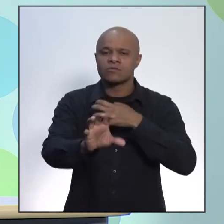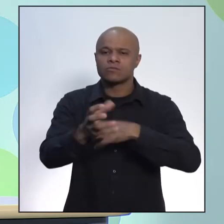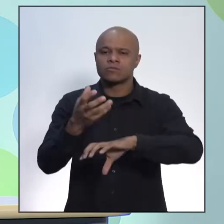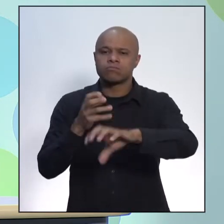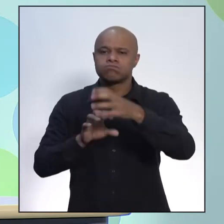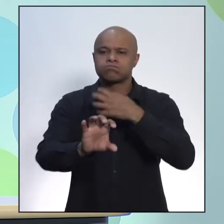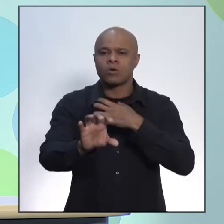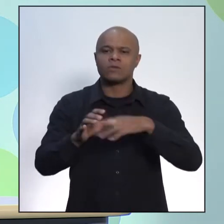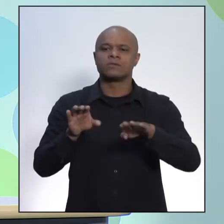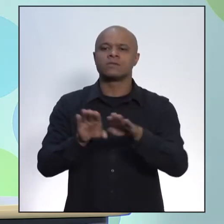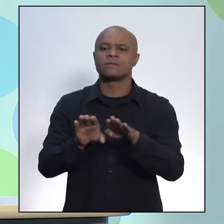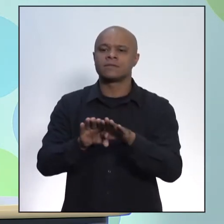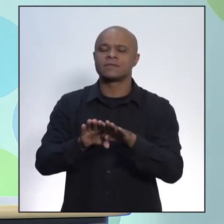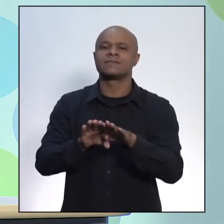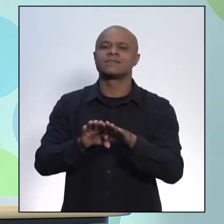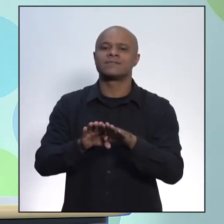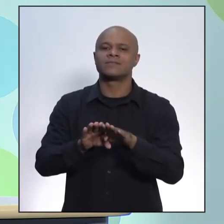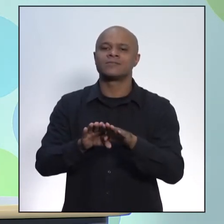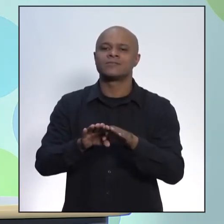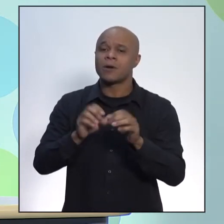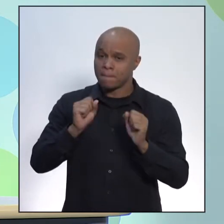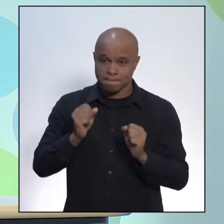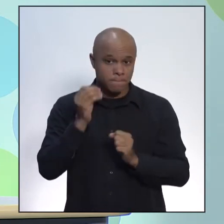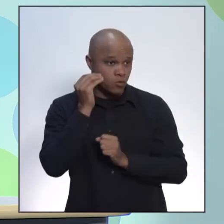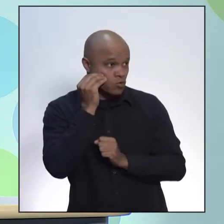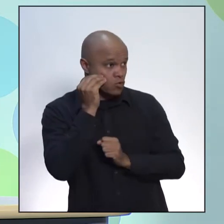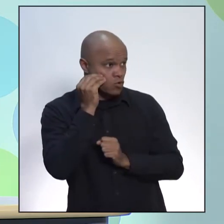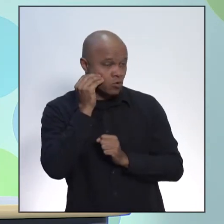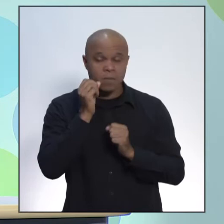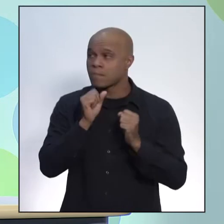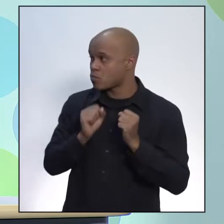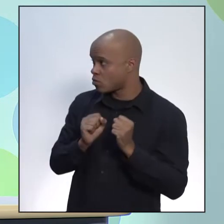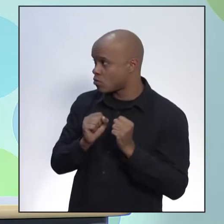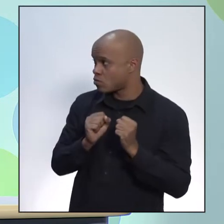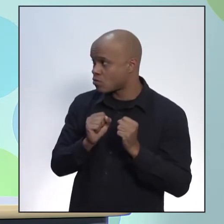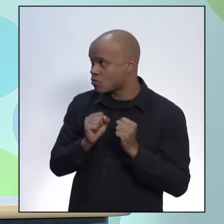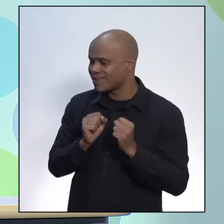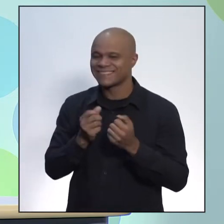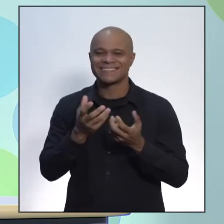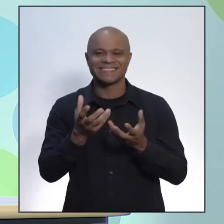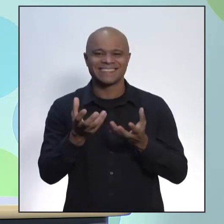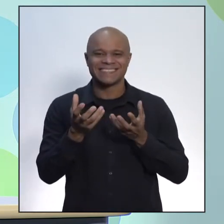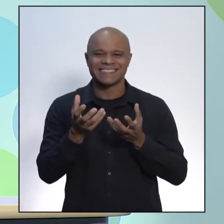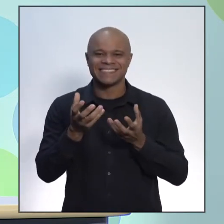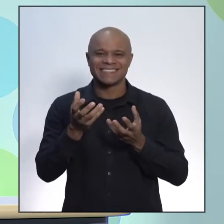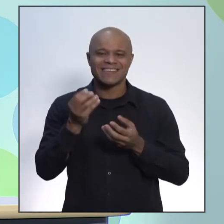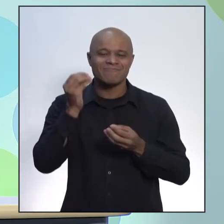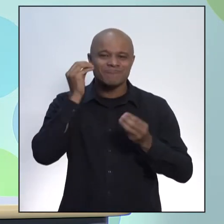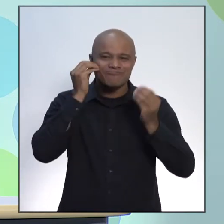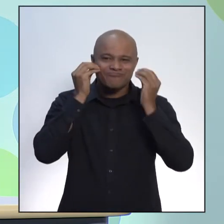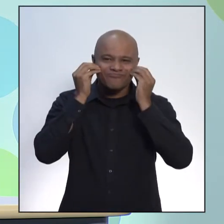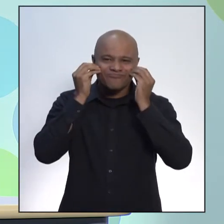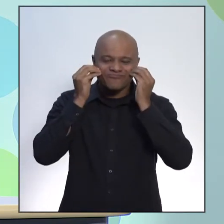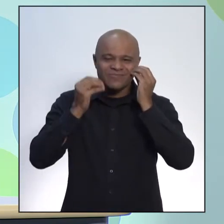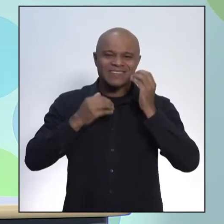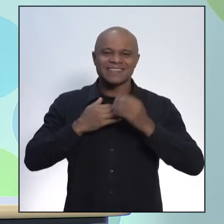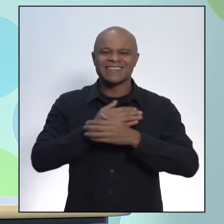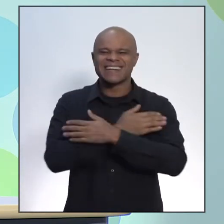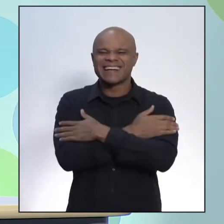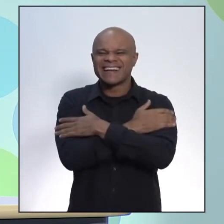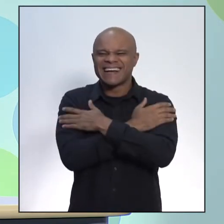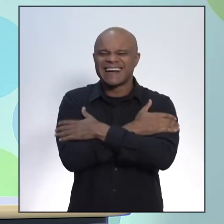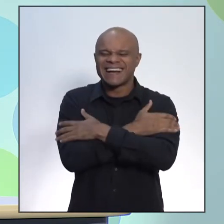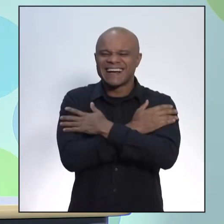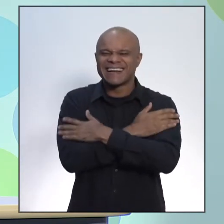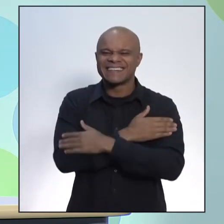nossos alunos. Pode mandar beijo? Pode mandar. Queria mandar um abraço, um beijo para os meus colegas,